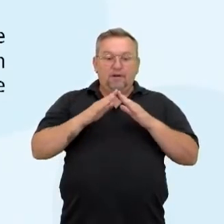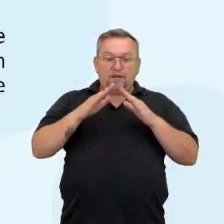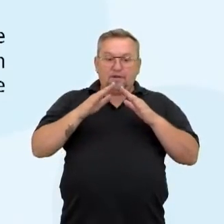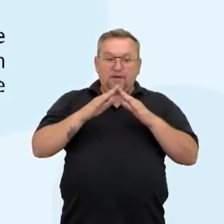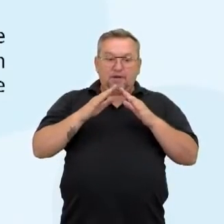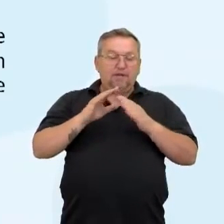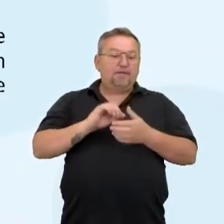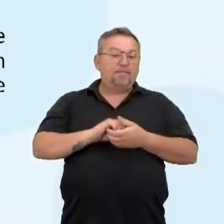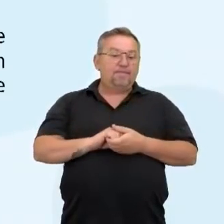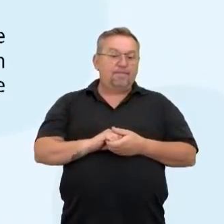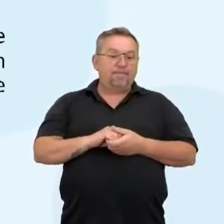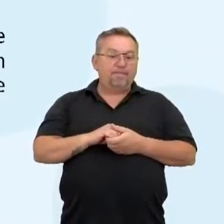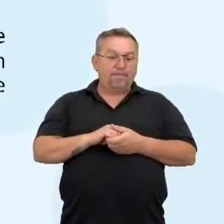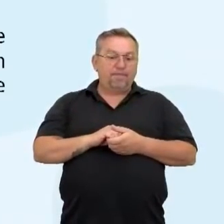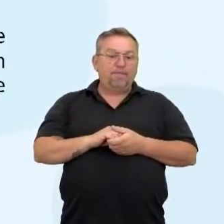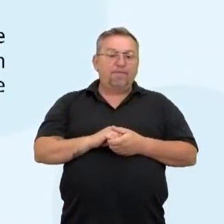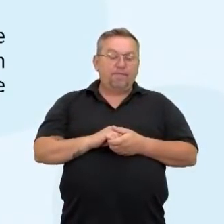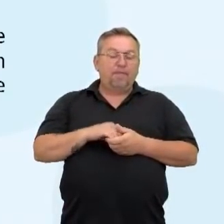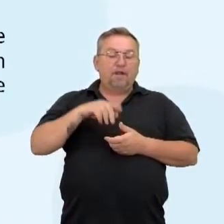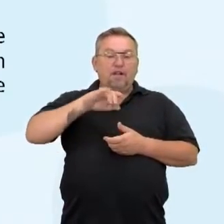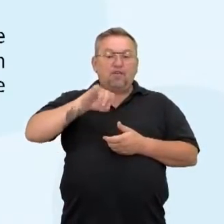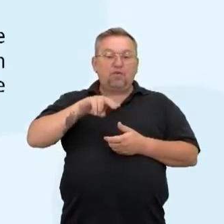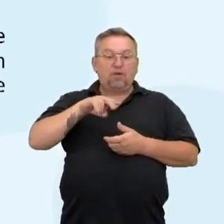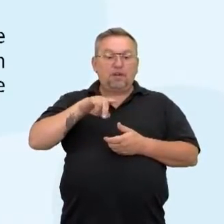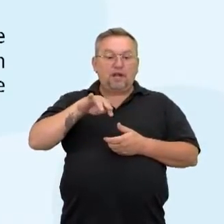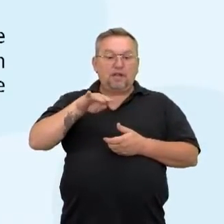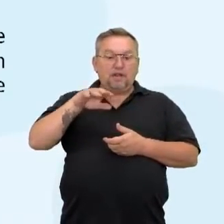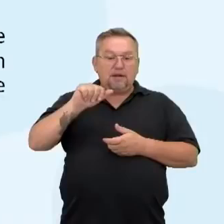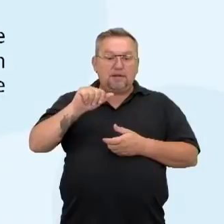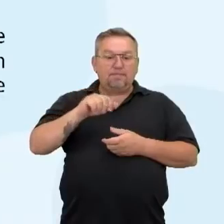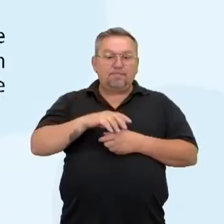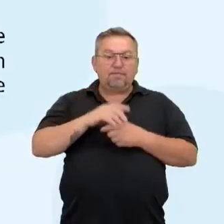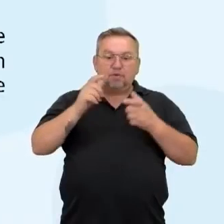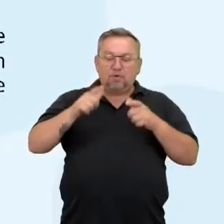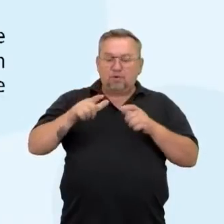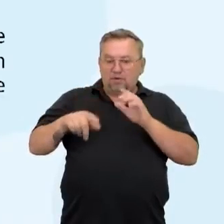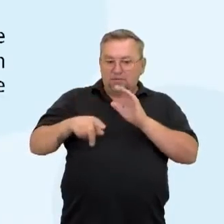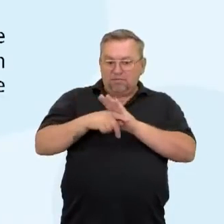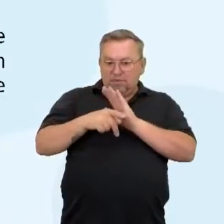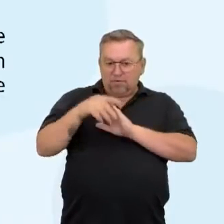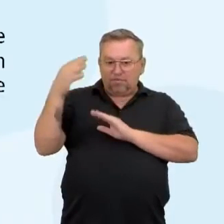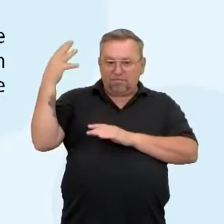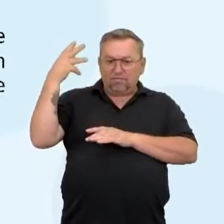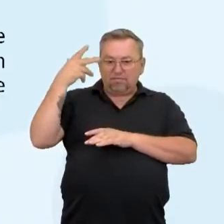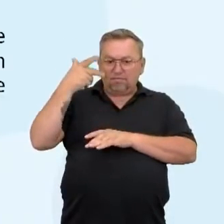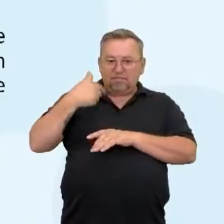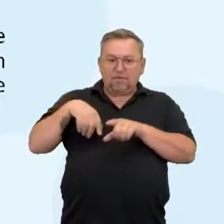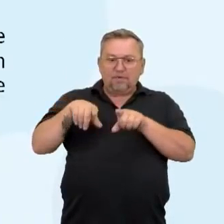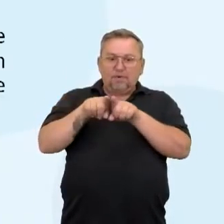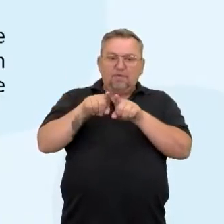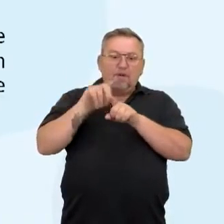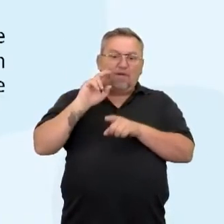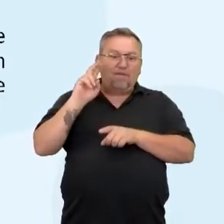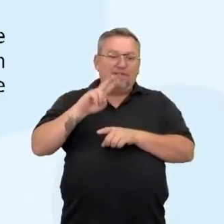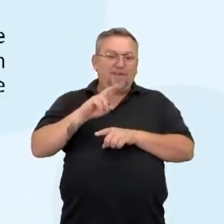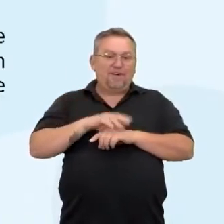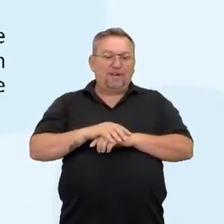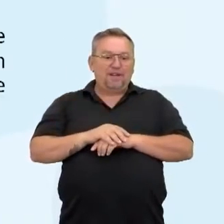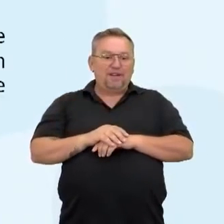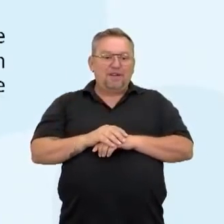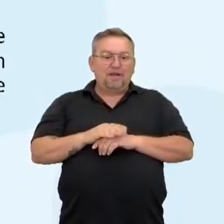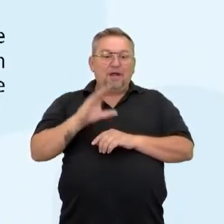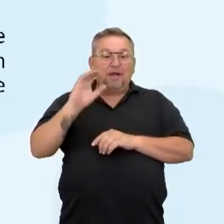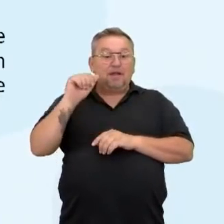nós visitamos. Nós visitamos a casa de Giulietta, né? É um lugar turístico, a tourist place where you can find. Olha aqui, esse can